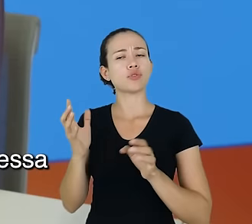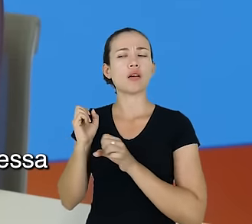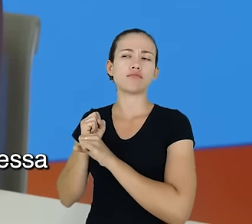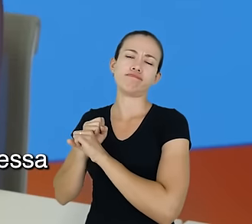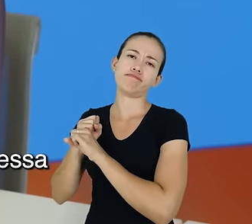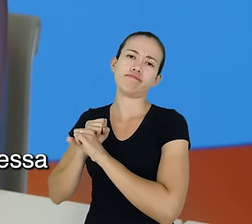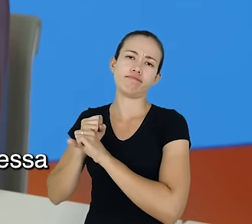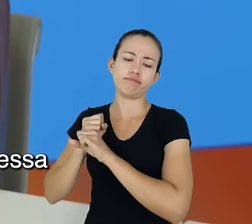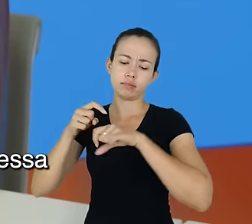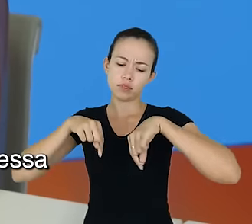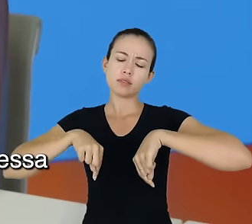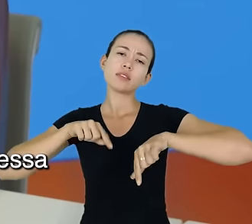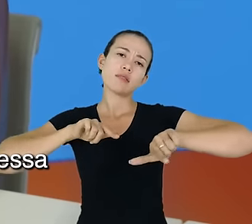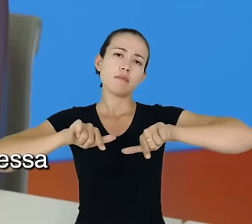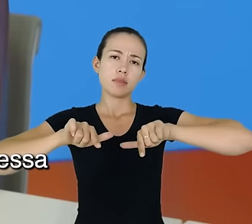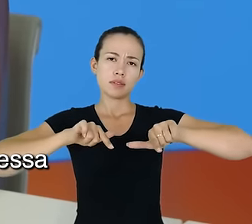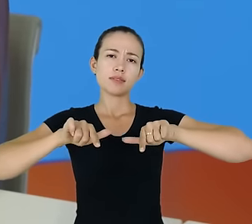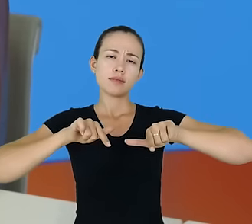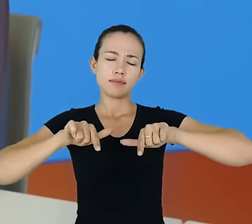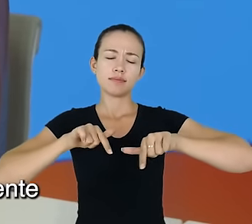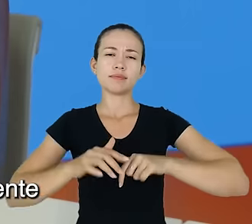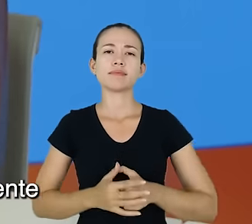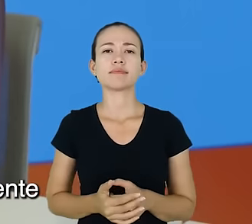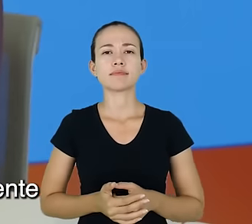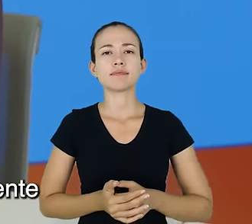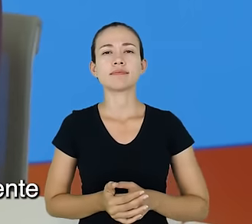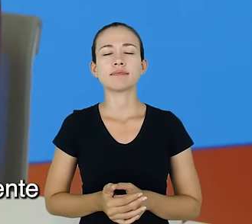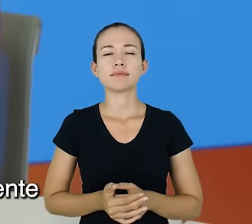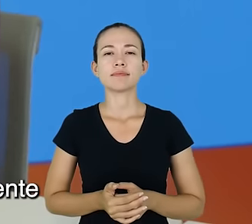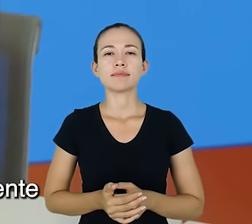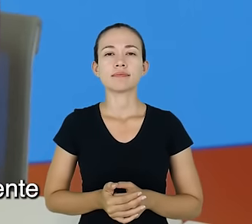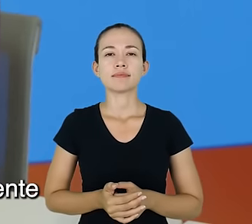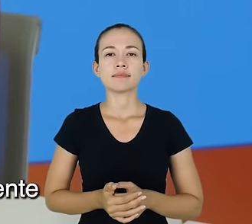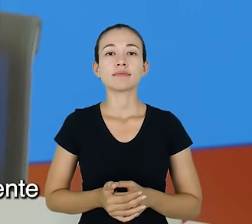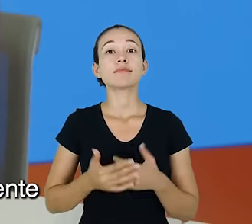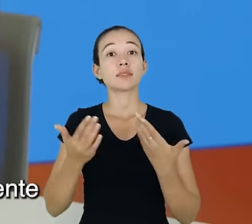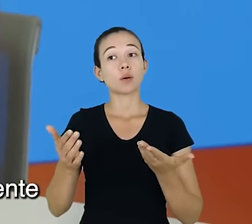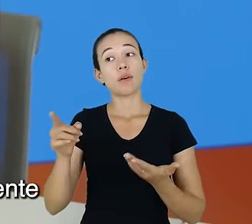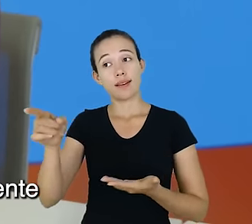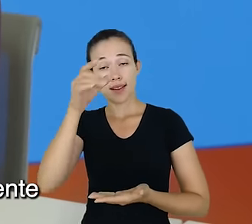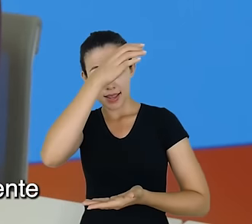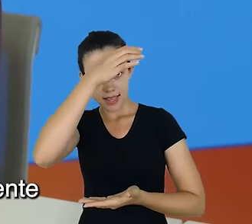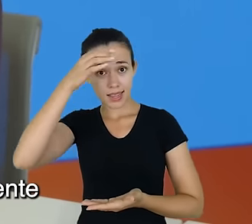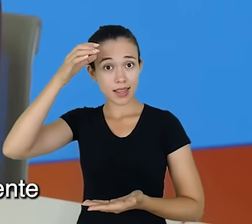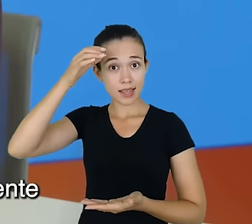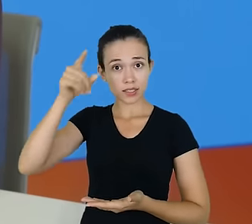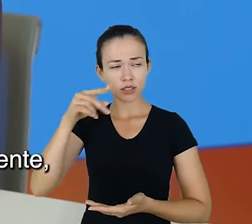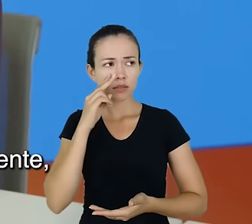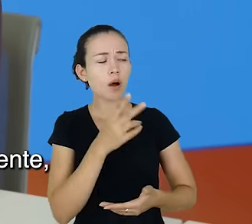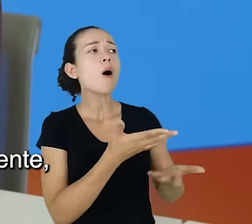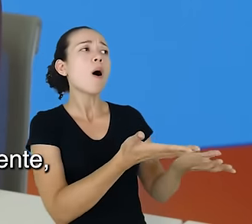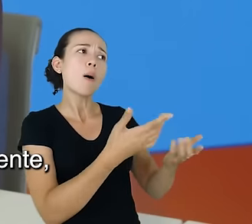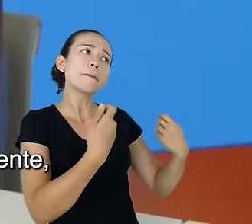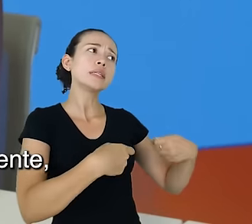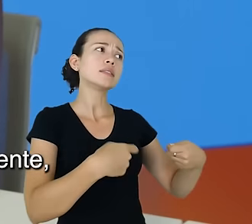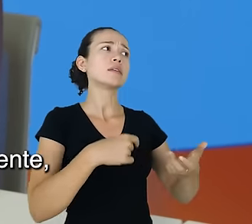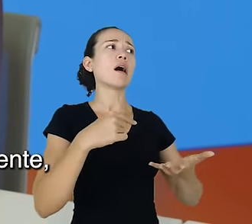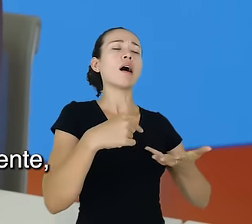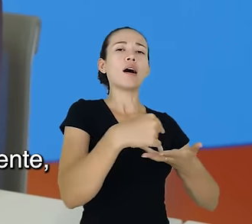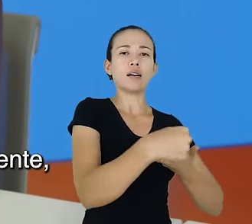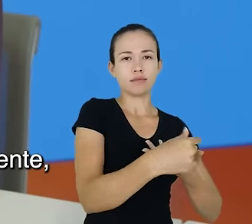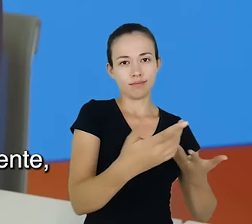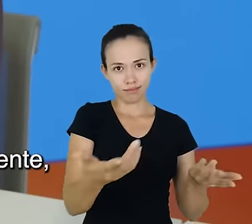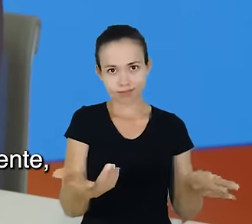um bom tempo eh é óbvio né o cliente ele é exigente e a gente trabalha com essa